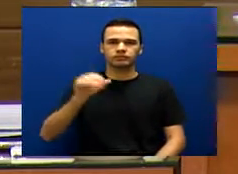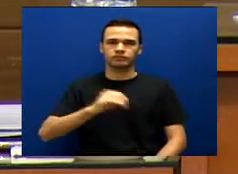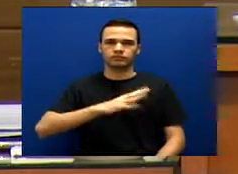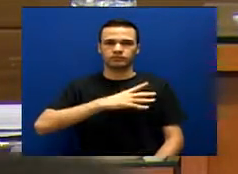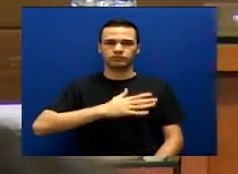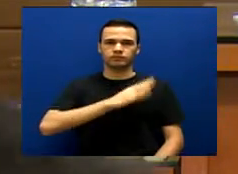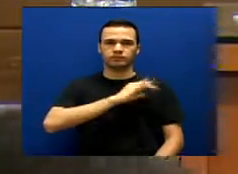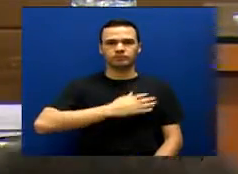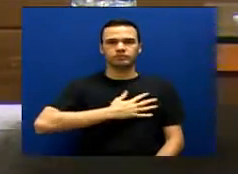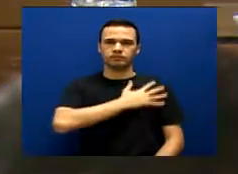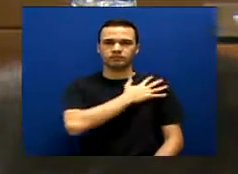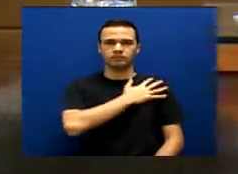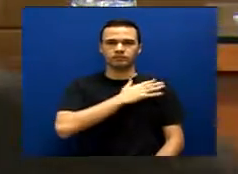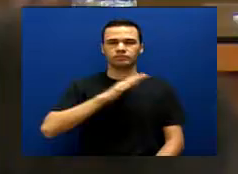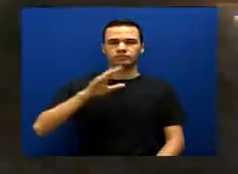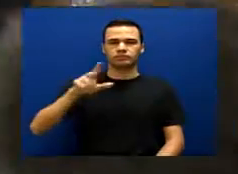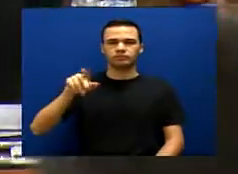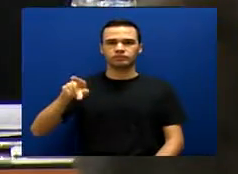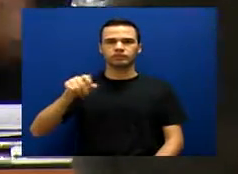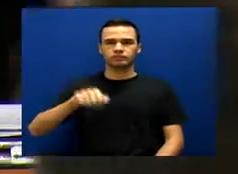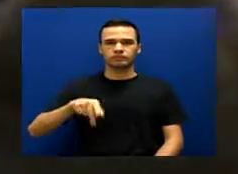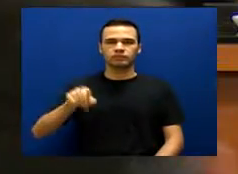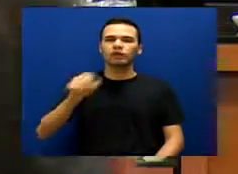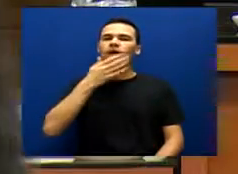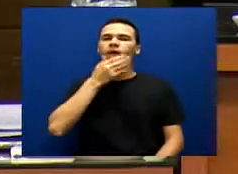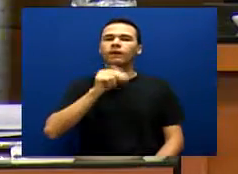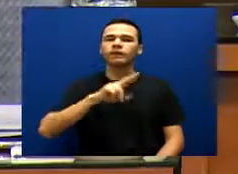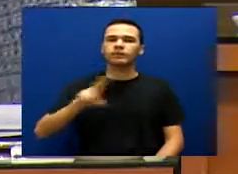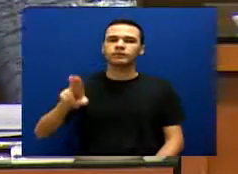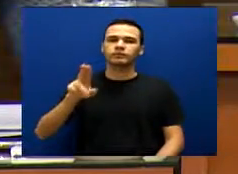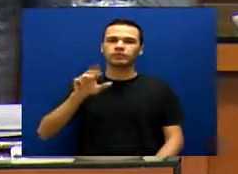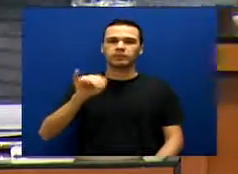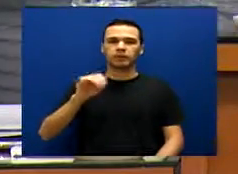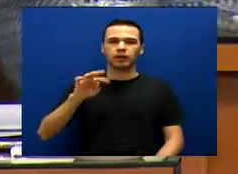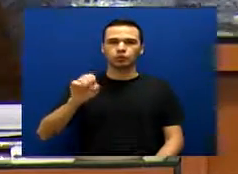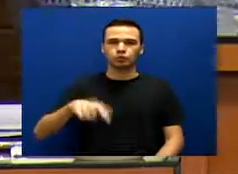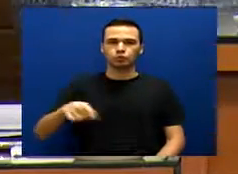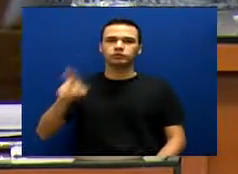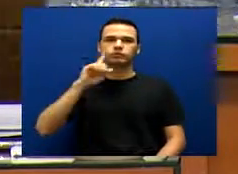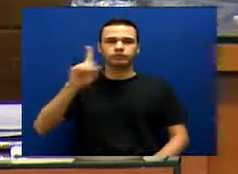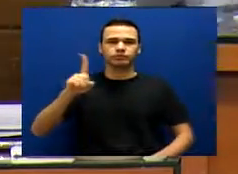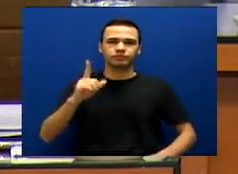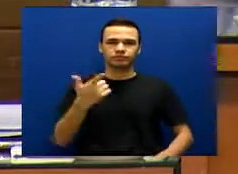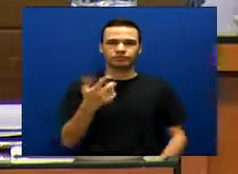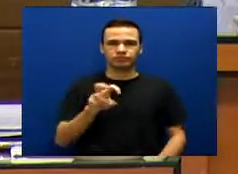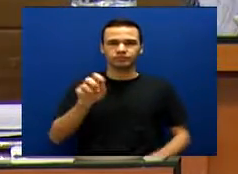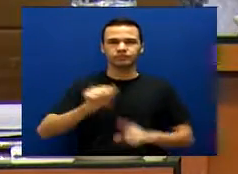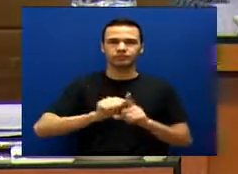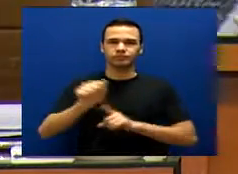coronel PM Benhur pela passagem da sua data natalícia, comemorado dia 25 de